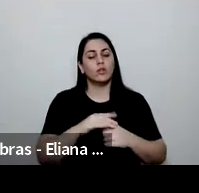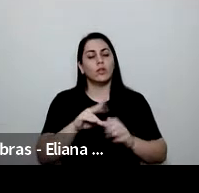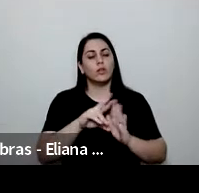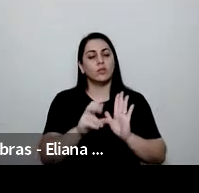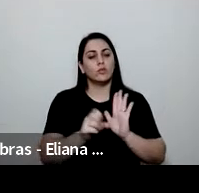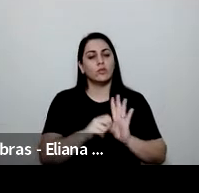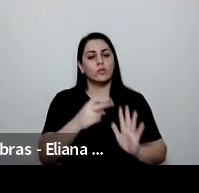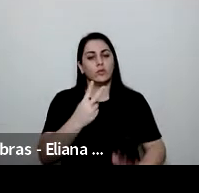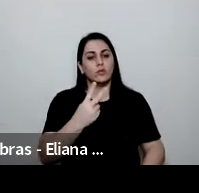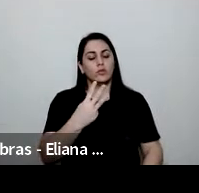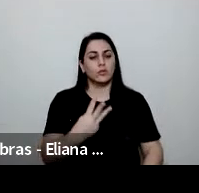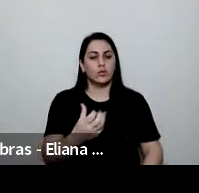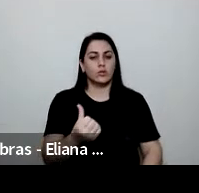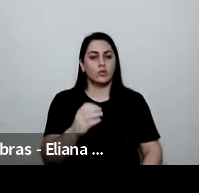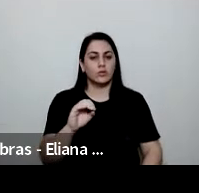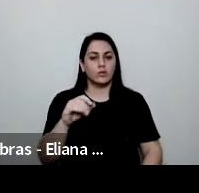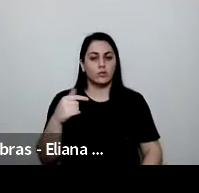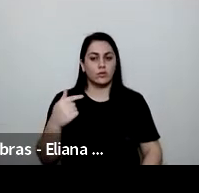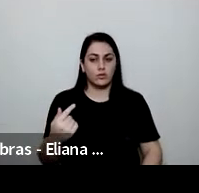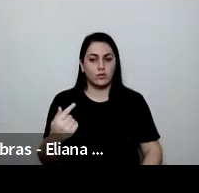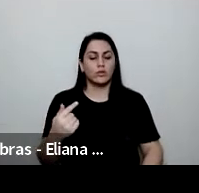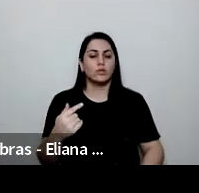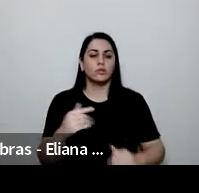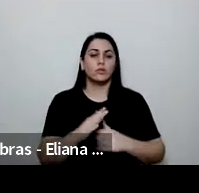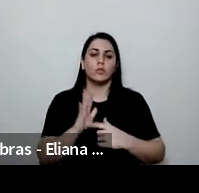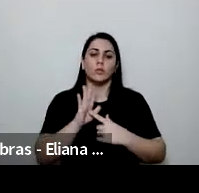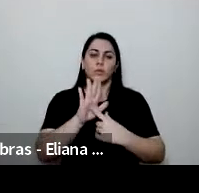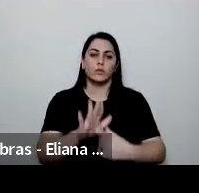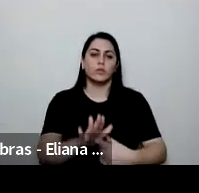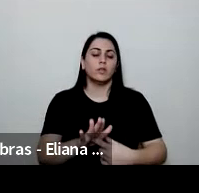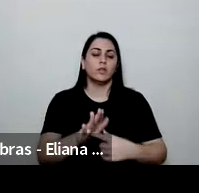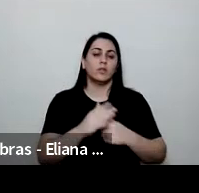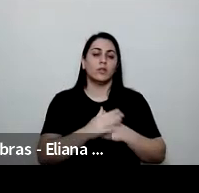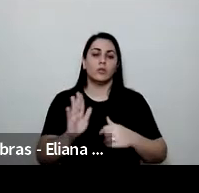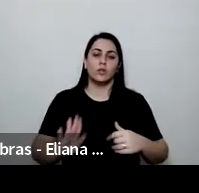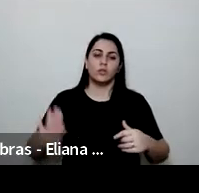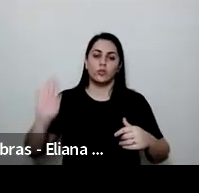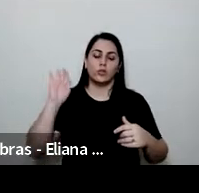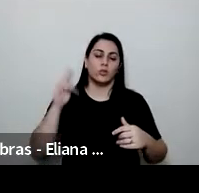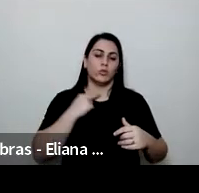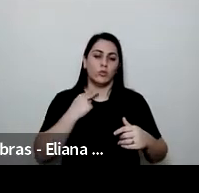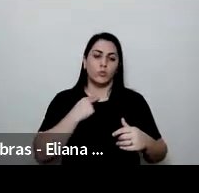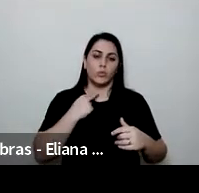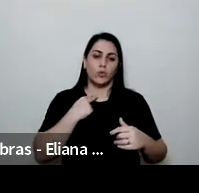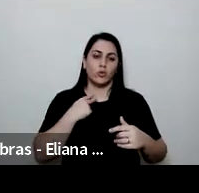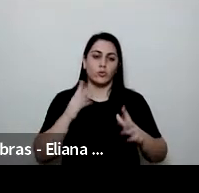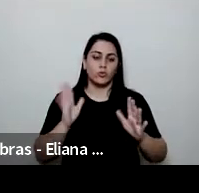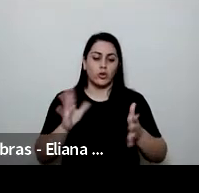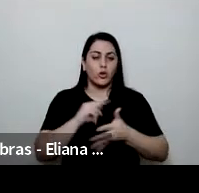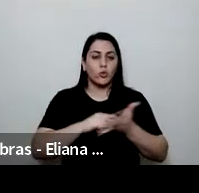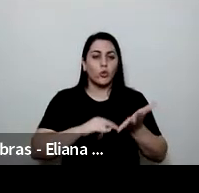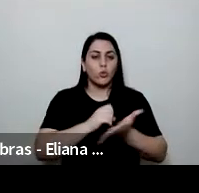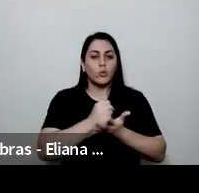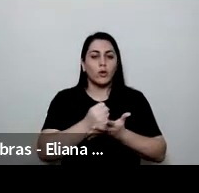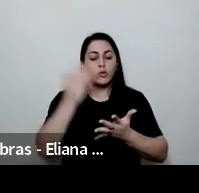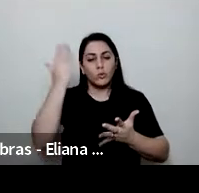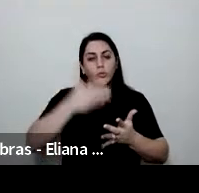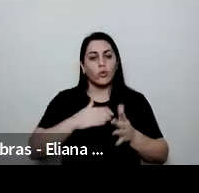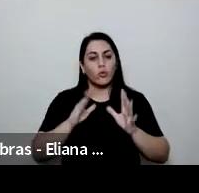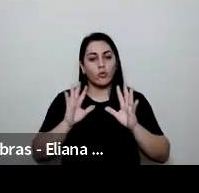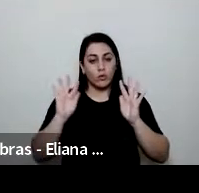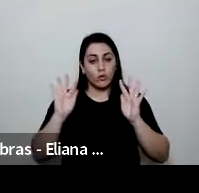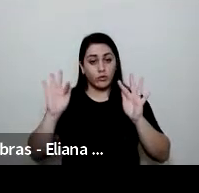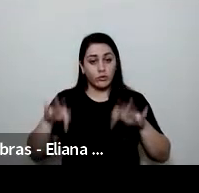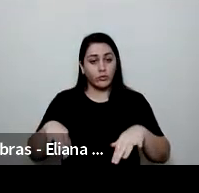hipótese de contas eleitorais estão prestados candidatos que pediram Só que essa situação eleitoral até o fim da mesma